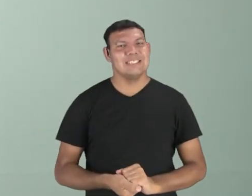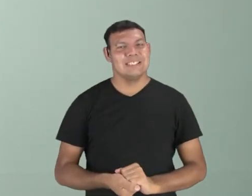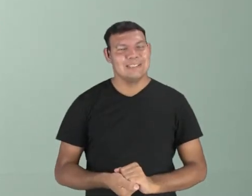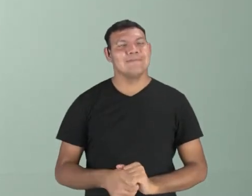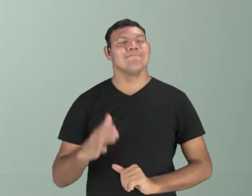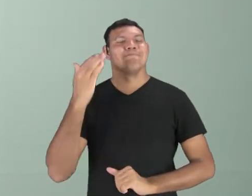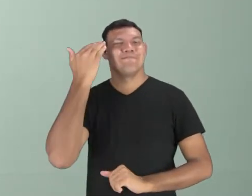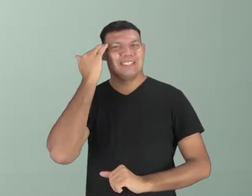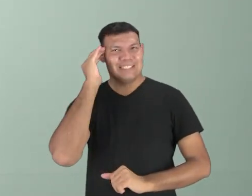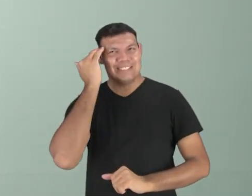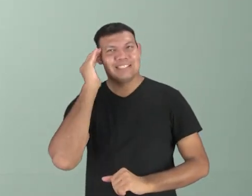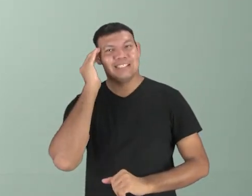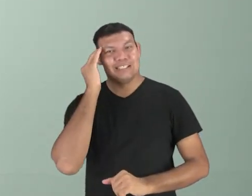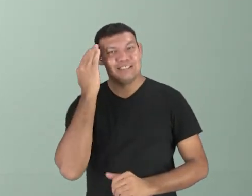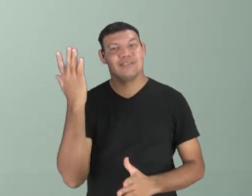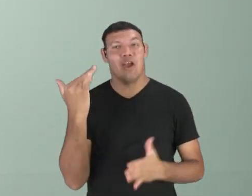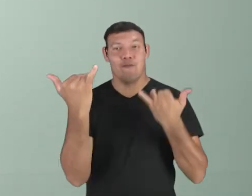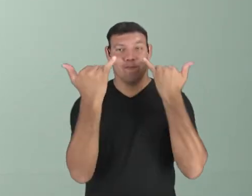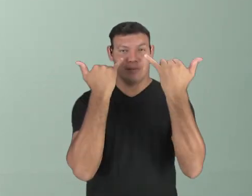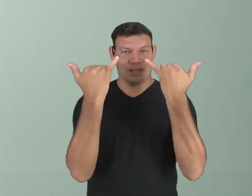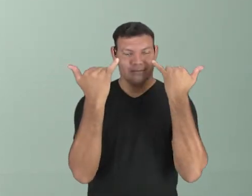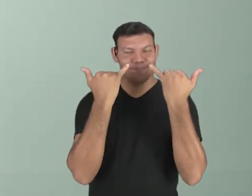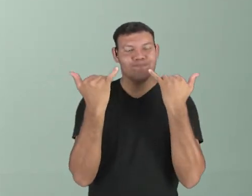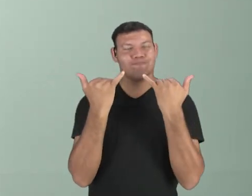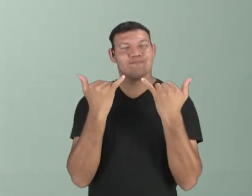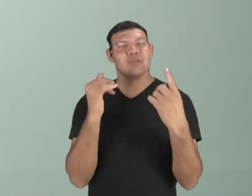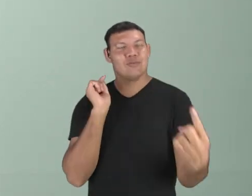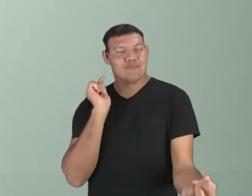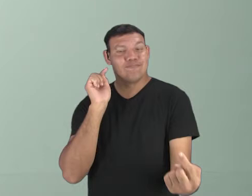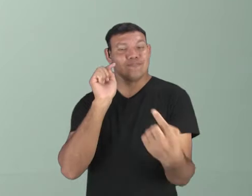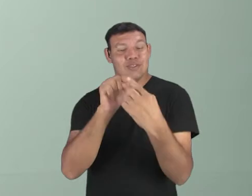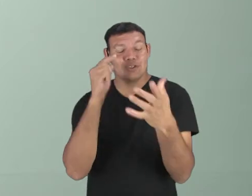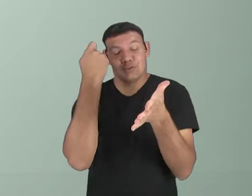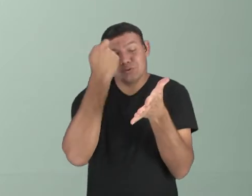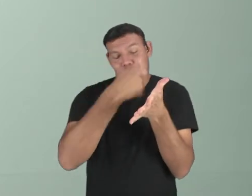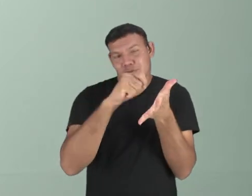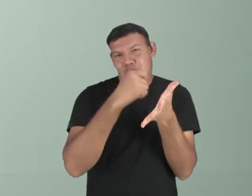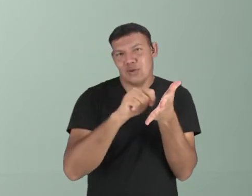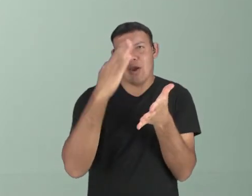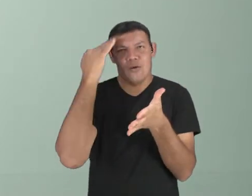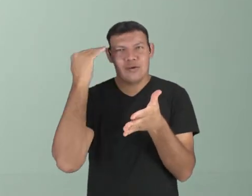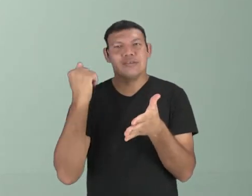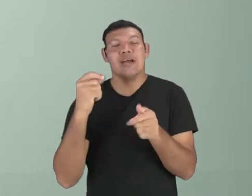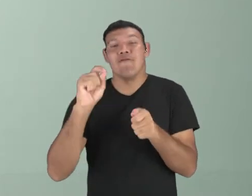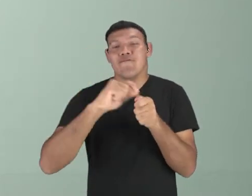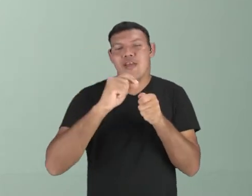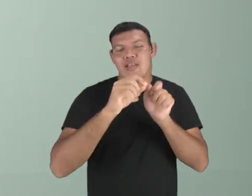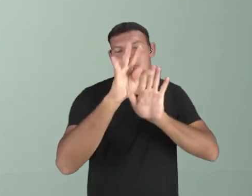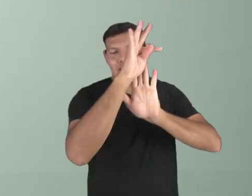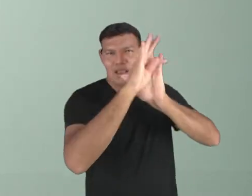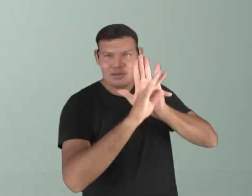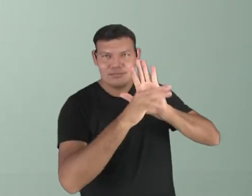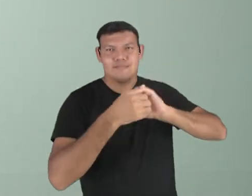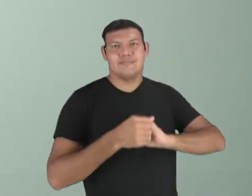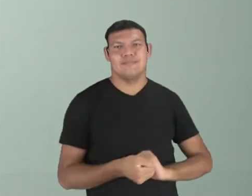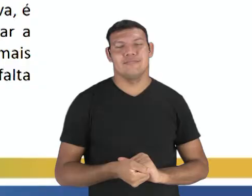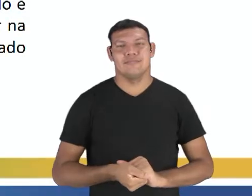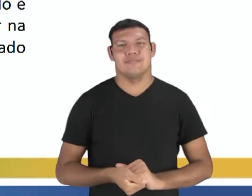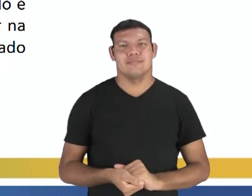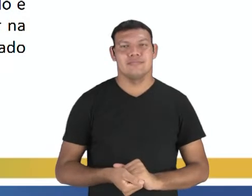consegue entender qual é a mensagem ou qual a intenção do autor ao produzir esse texto.